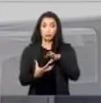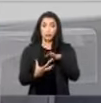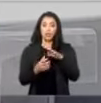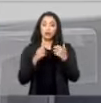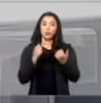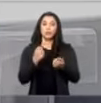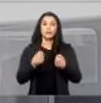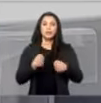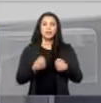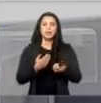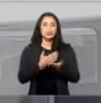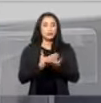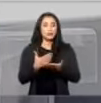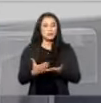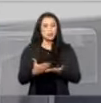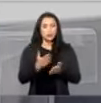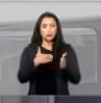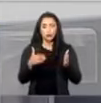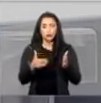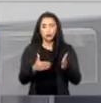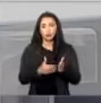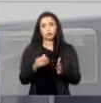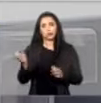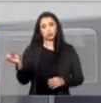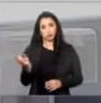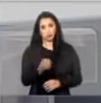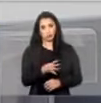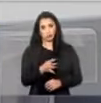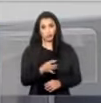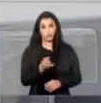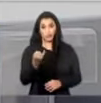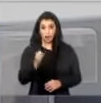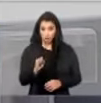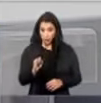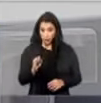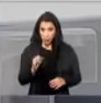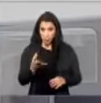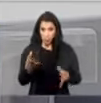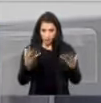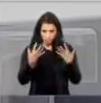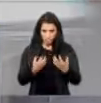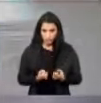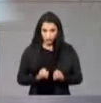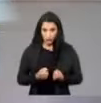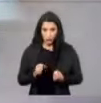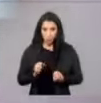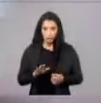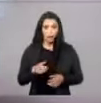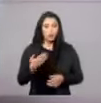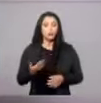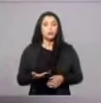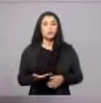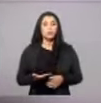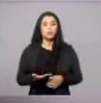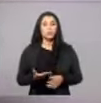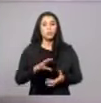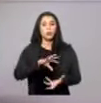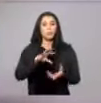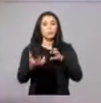zero? Se aceita, quais serão elas? E lá no fundo